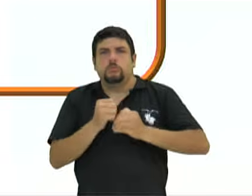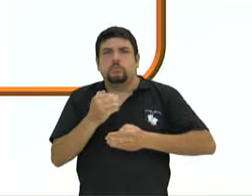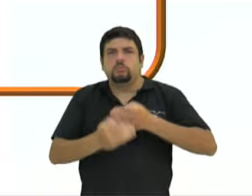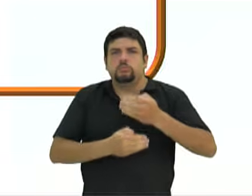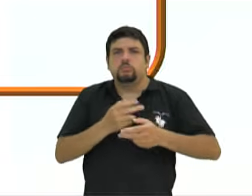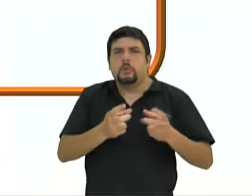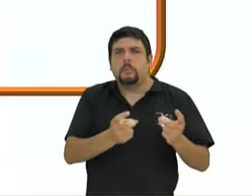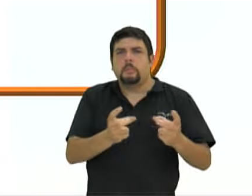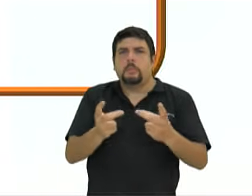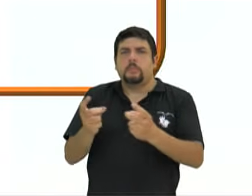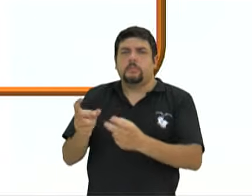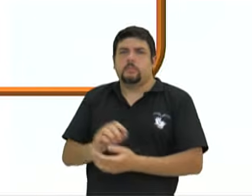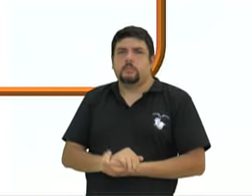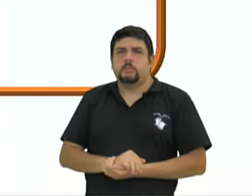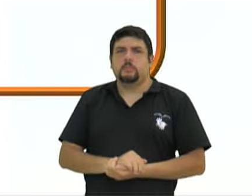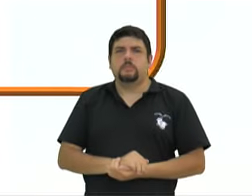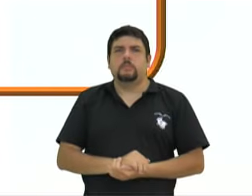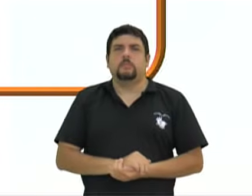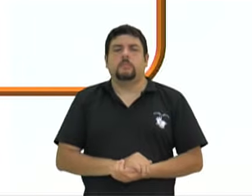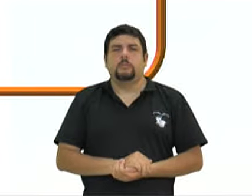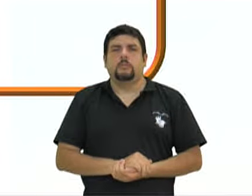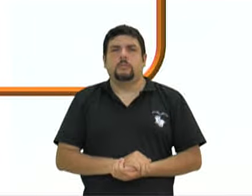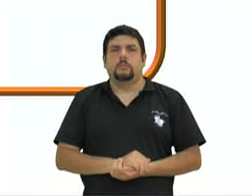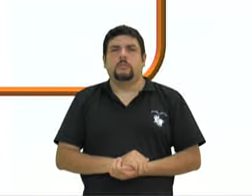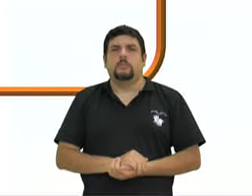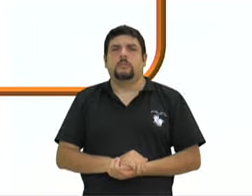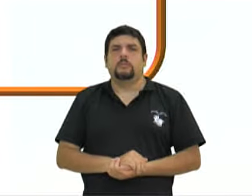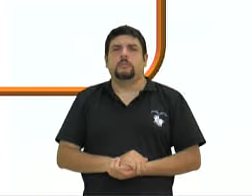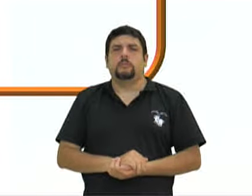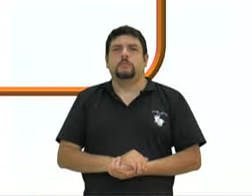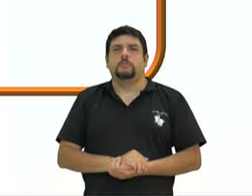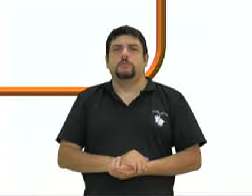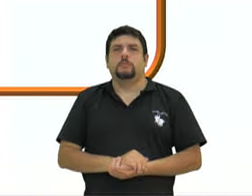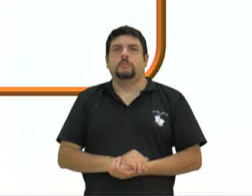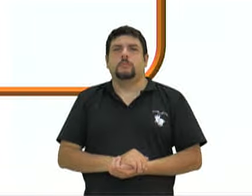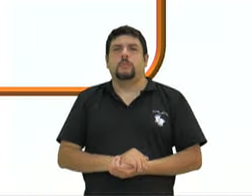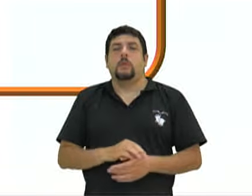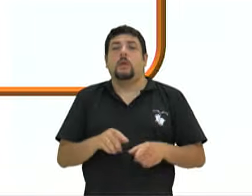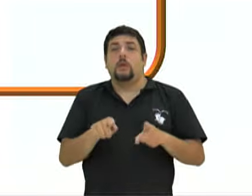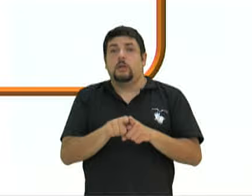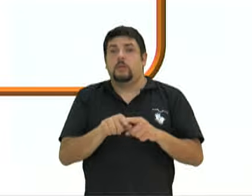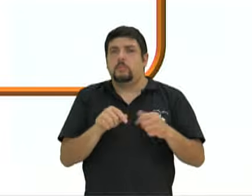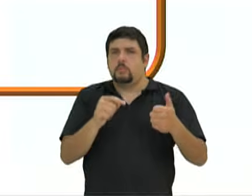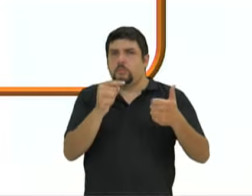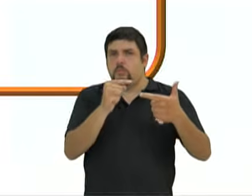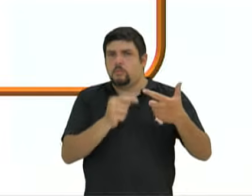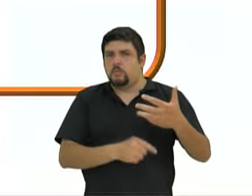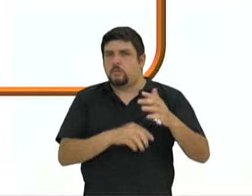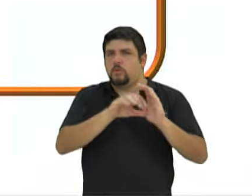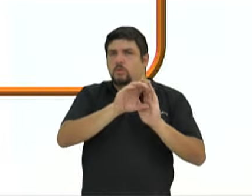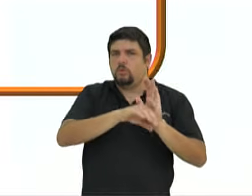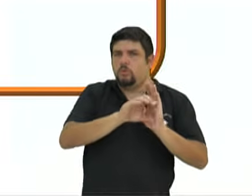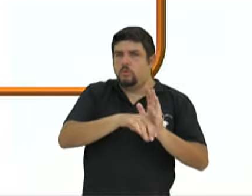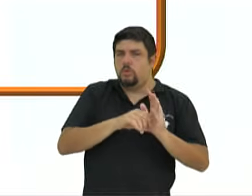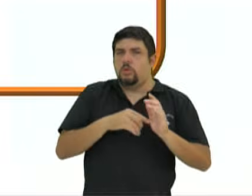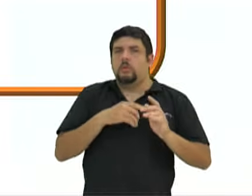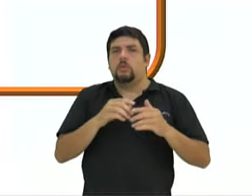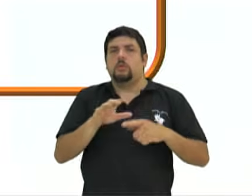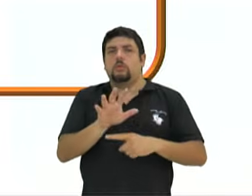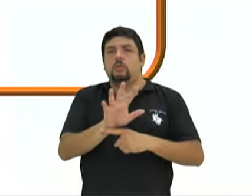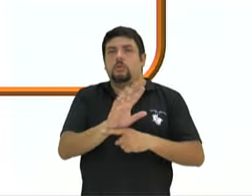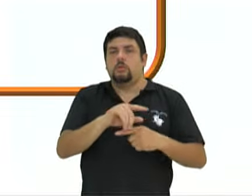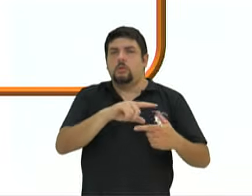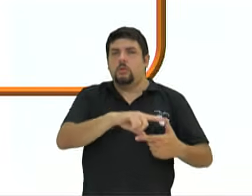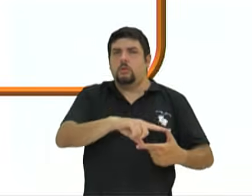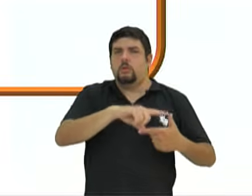7ª arte, mas ele vai se tornar uma indústria, que é o que a gente tem hoje. Pontuar alguns conceitos, abordar o cinema clássico, o moderno, o expressionista,